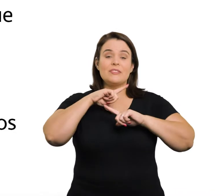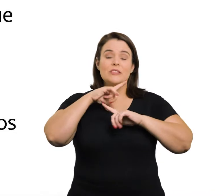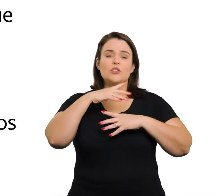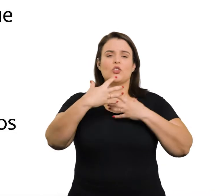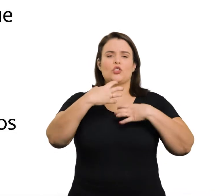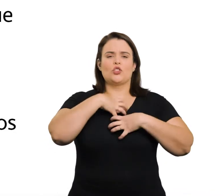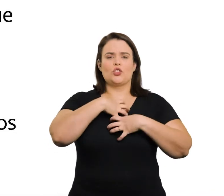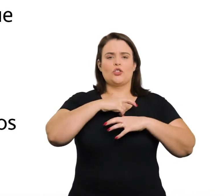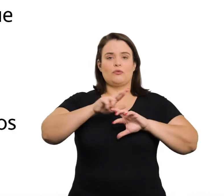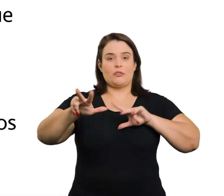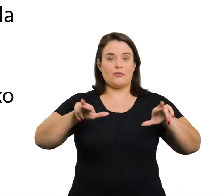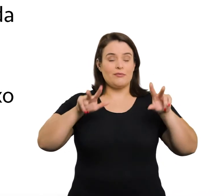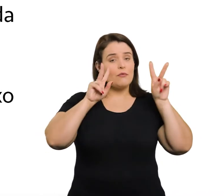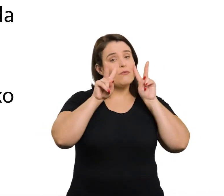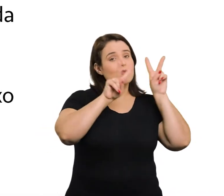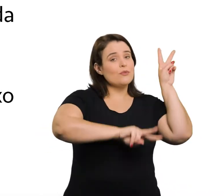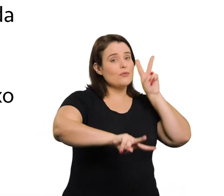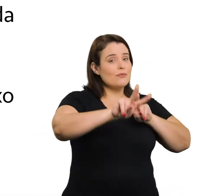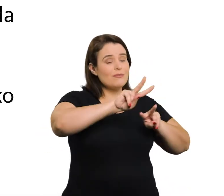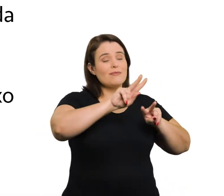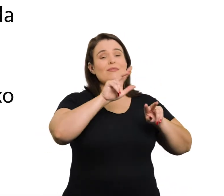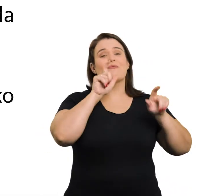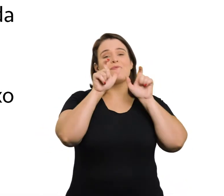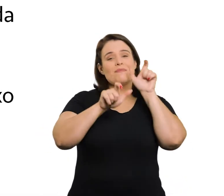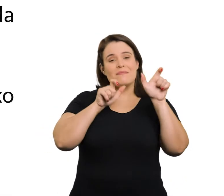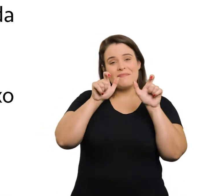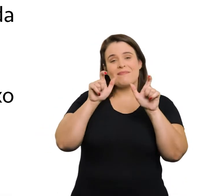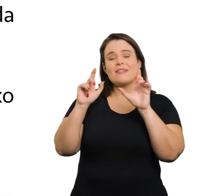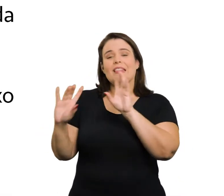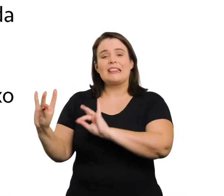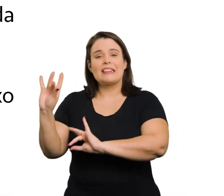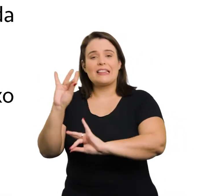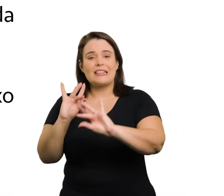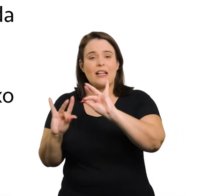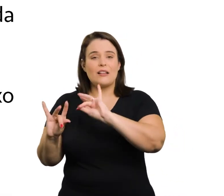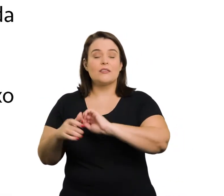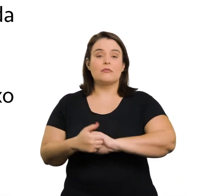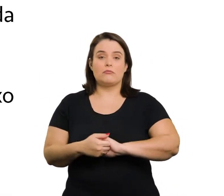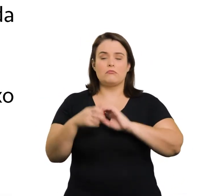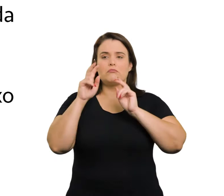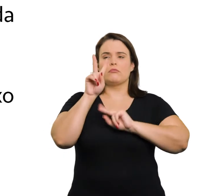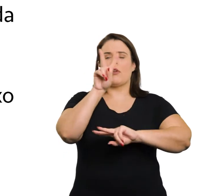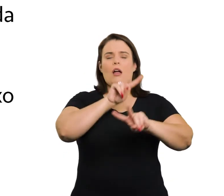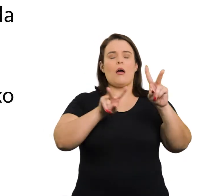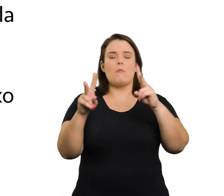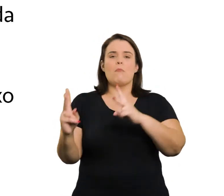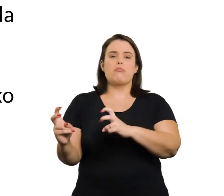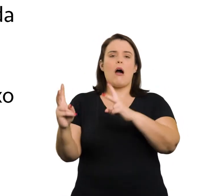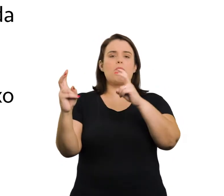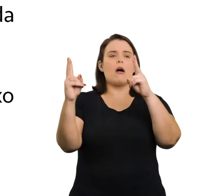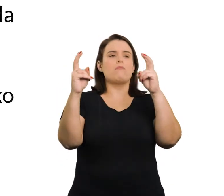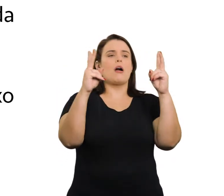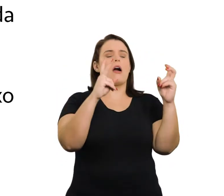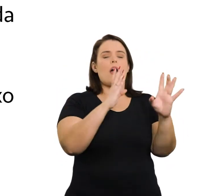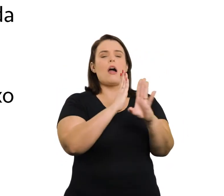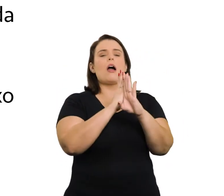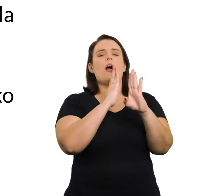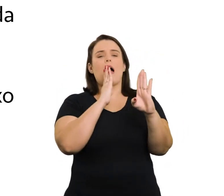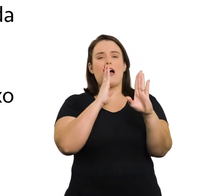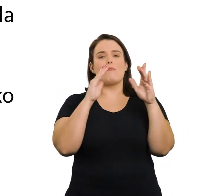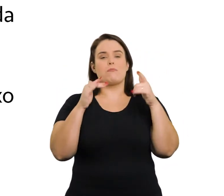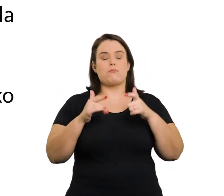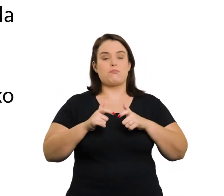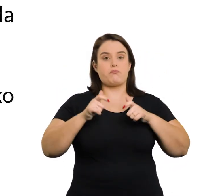devem se apresentar em diferentes meios: visuais, verbais, táteis, de modo que a legibilidade da informação